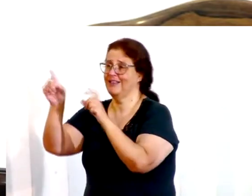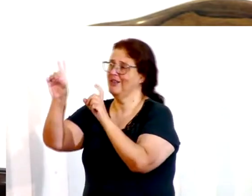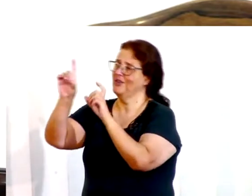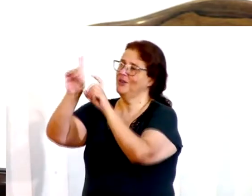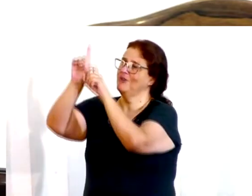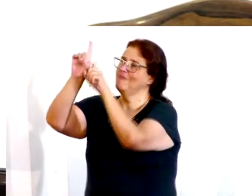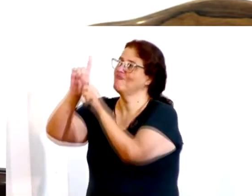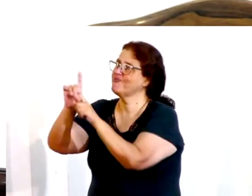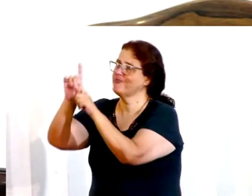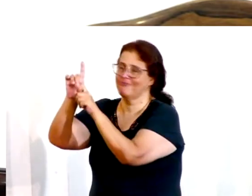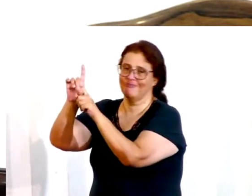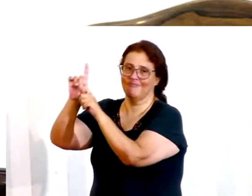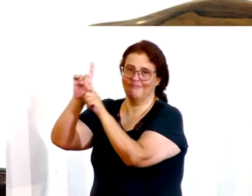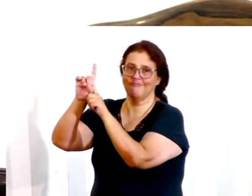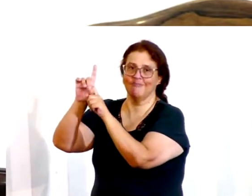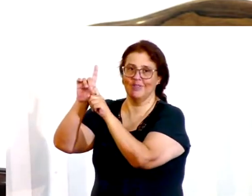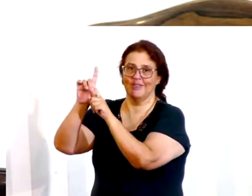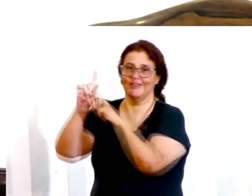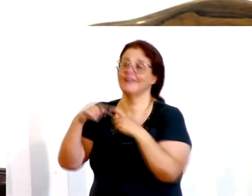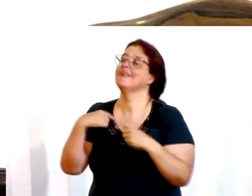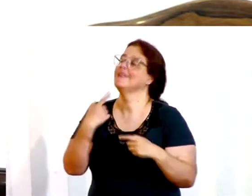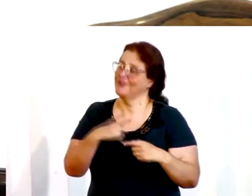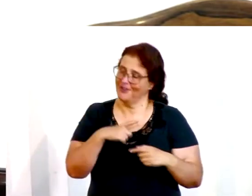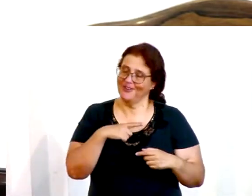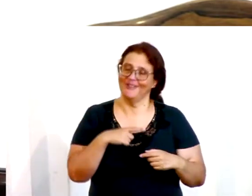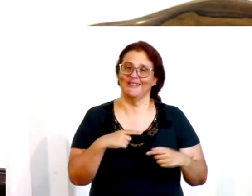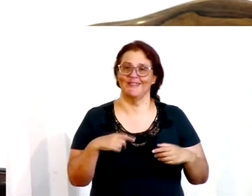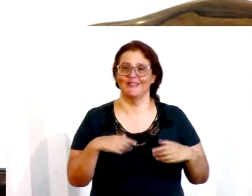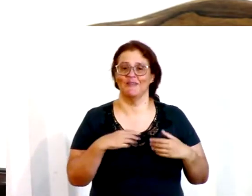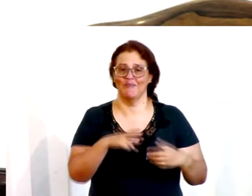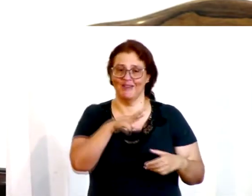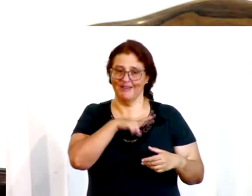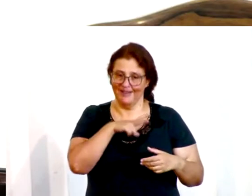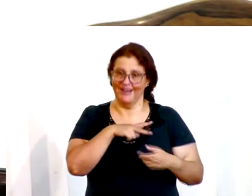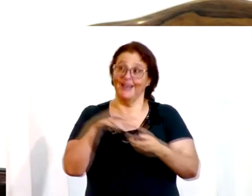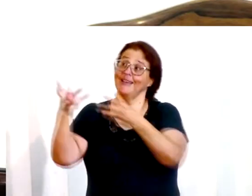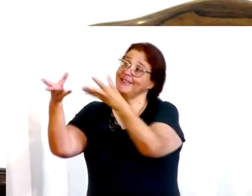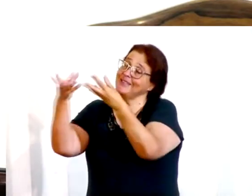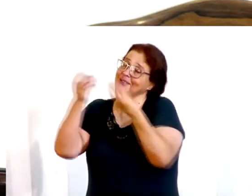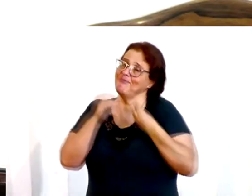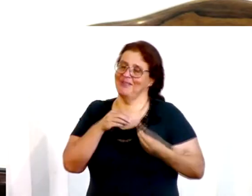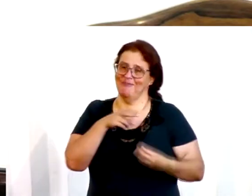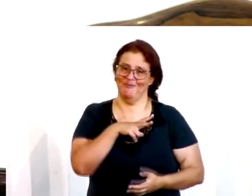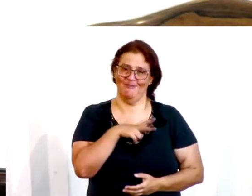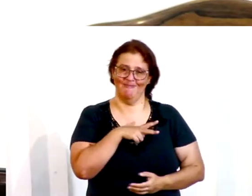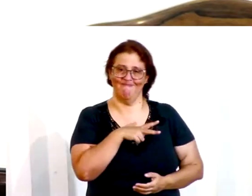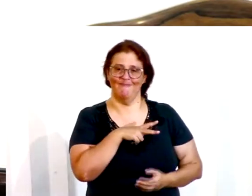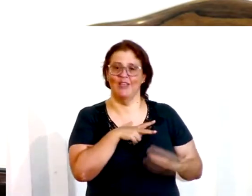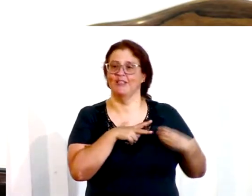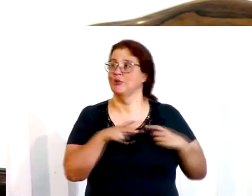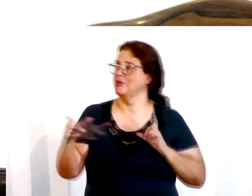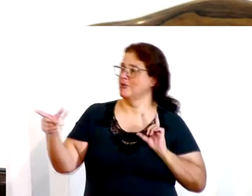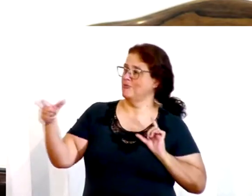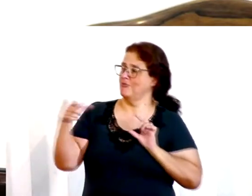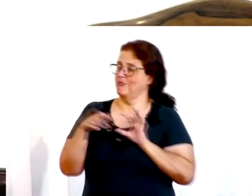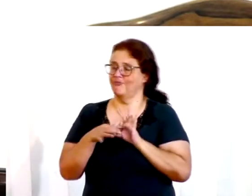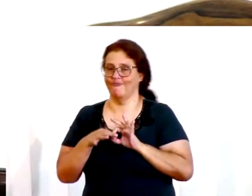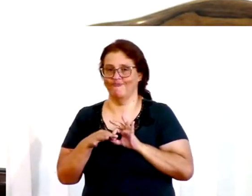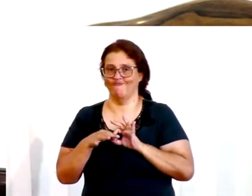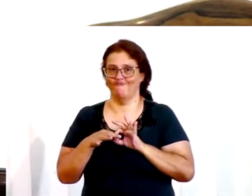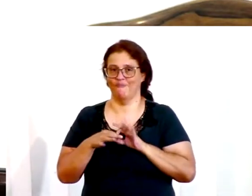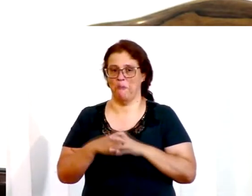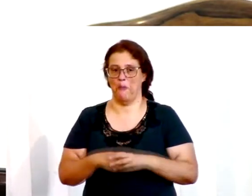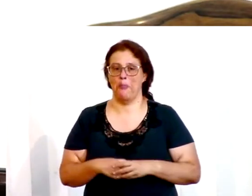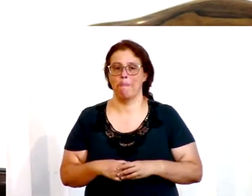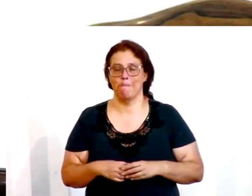torna evidente. Queridos, o contentamento acontece